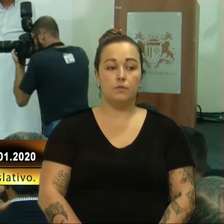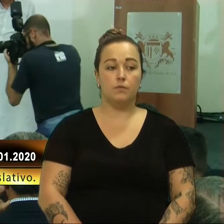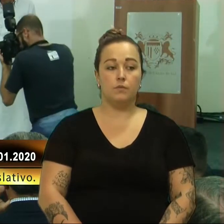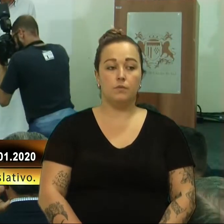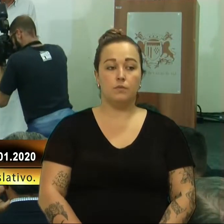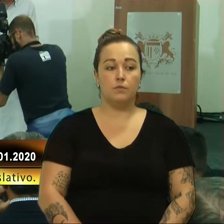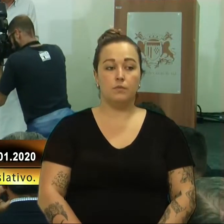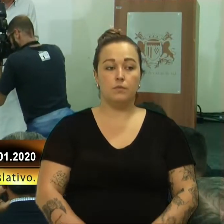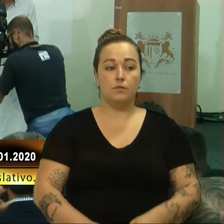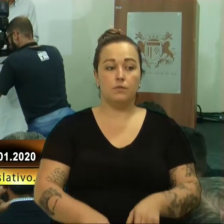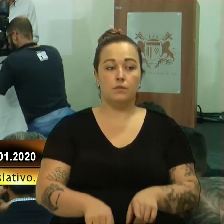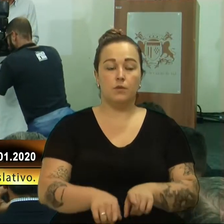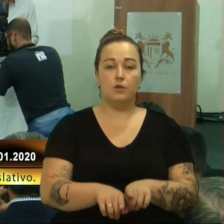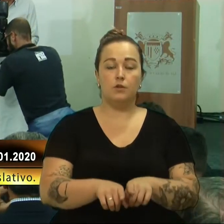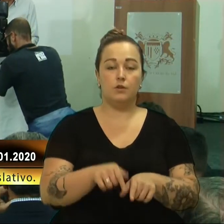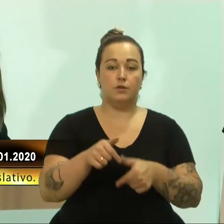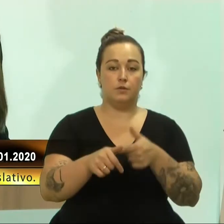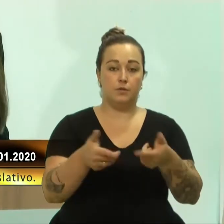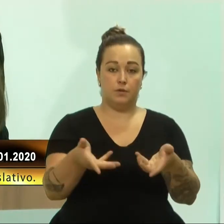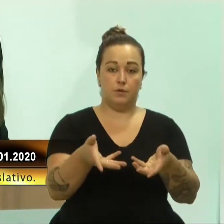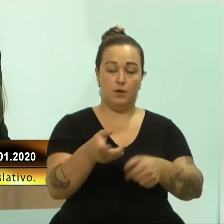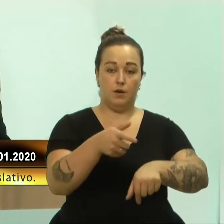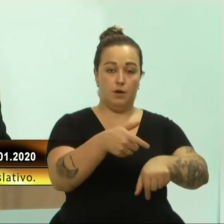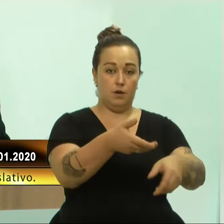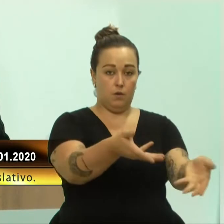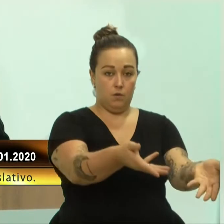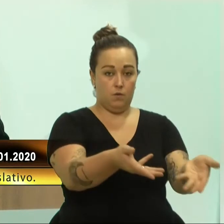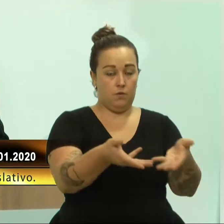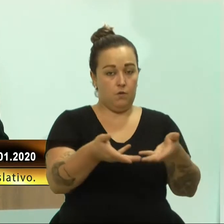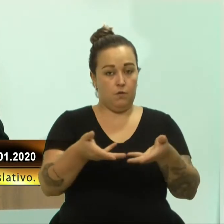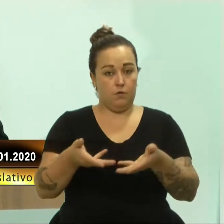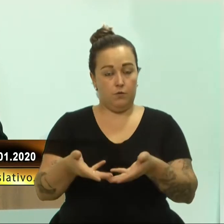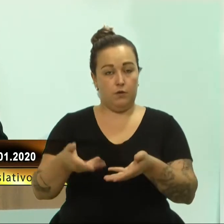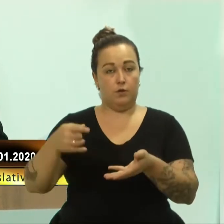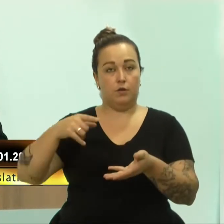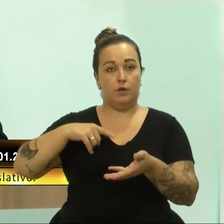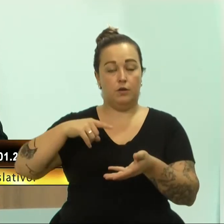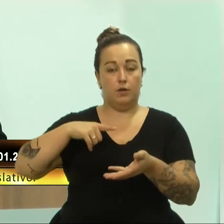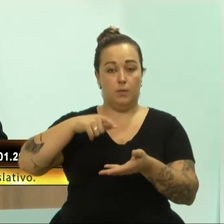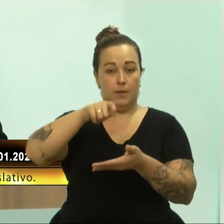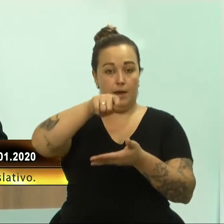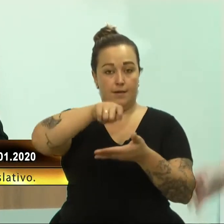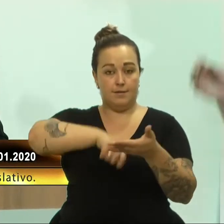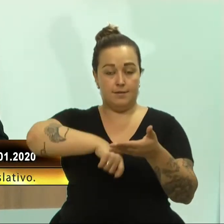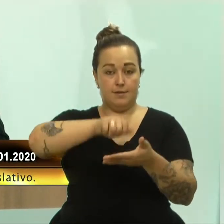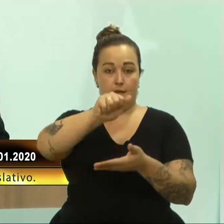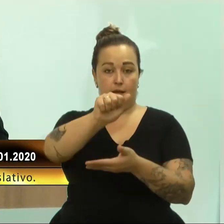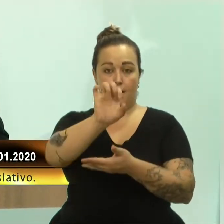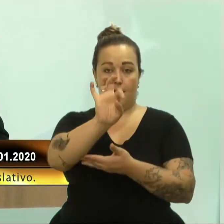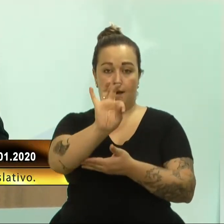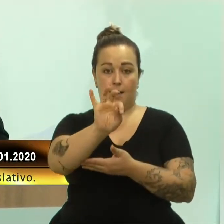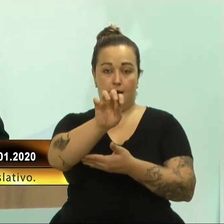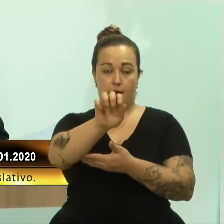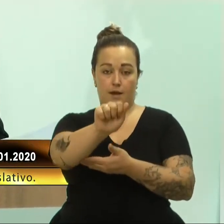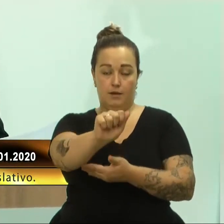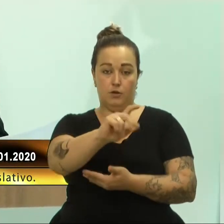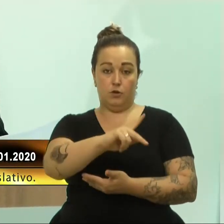Nesse momento, convidamos os integrantes da mesa diretora para que assinem a ata de posse